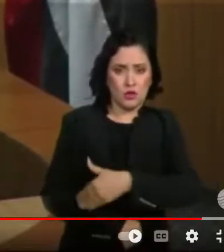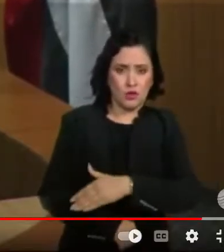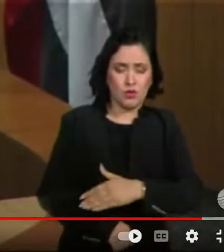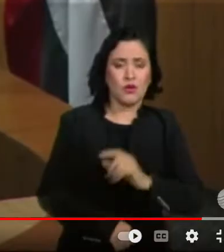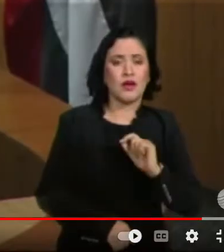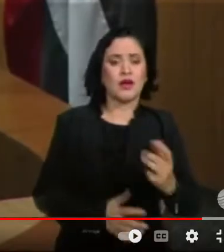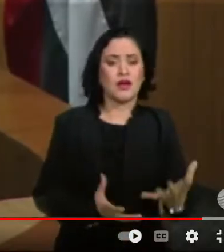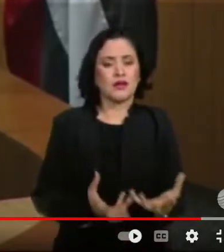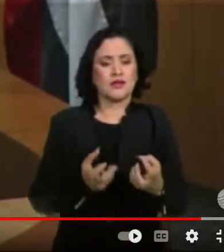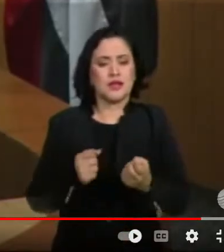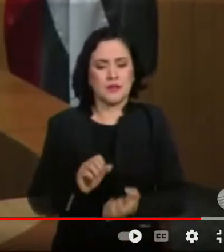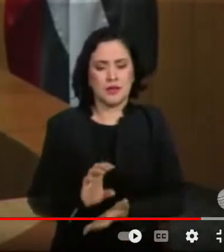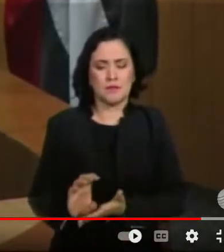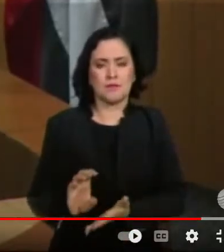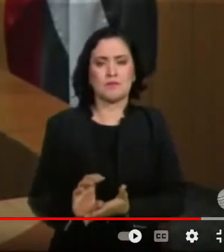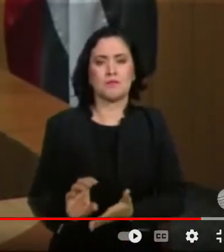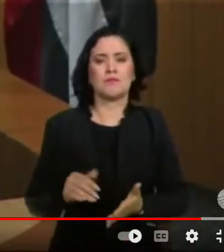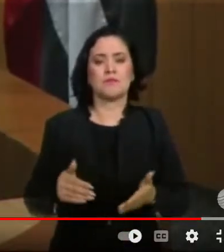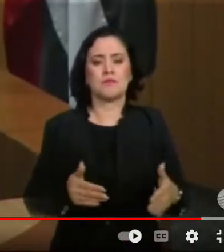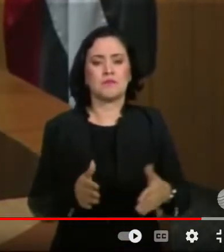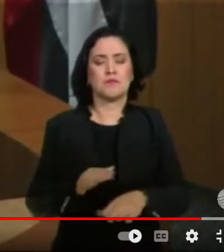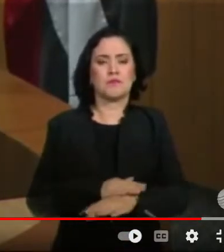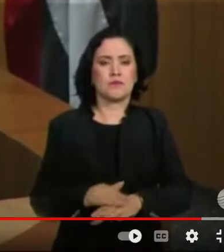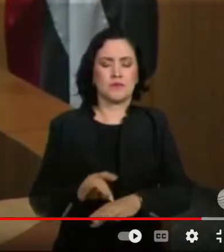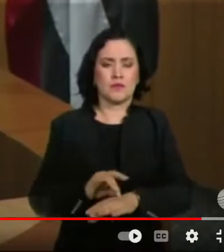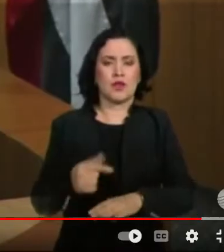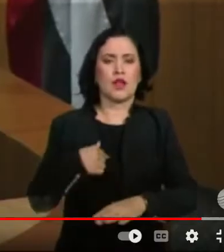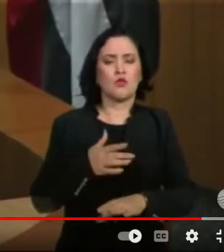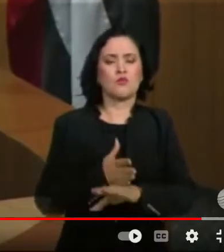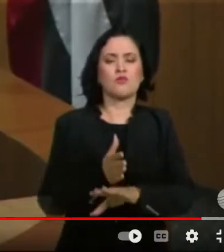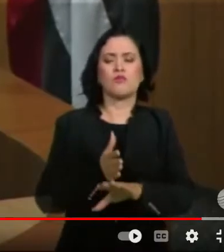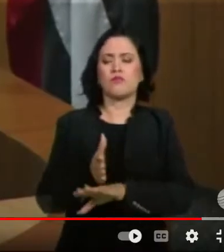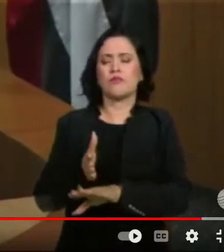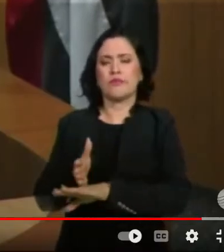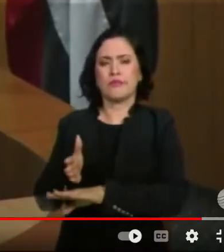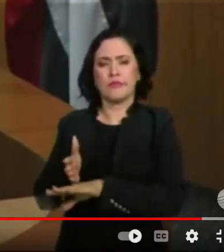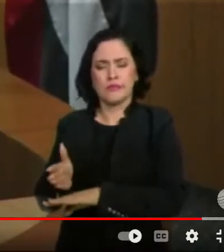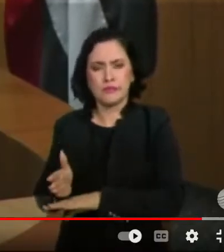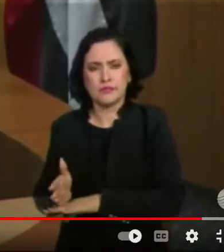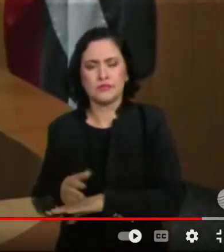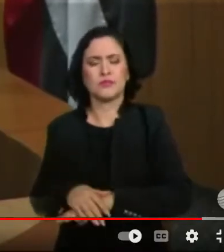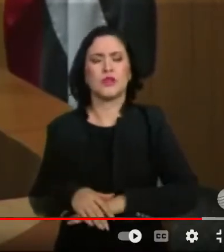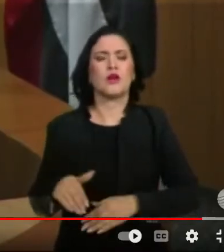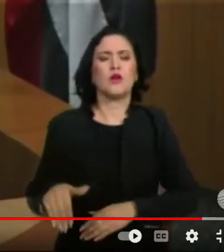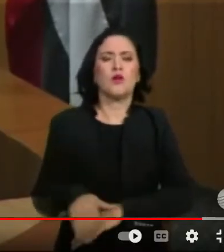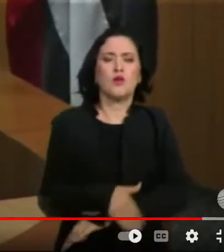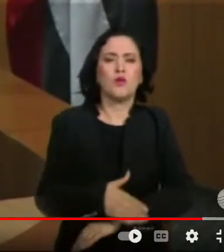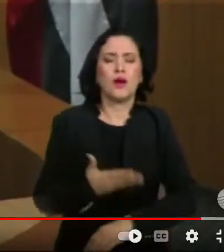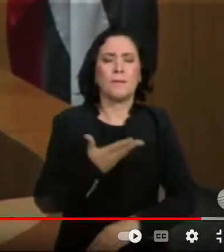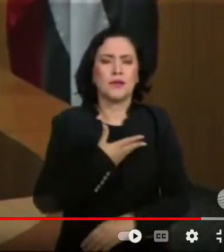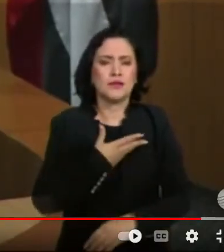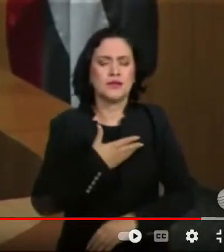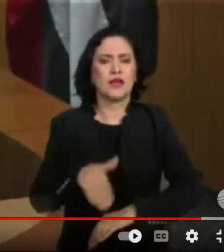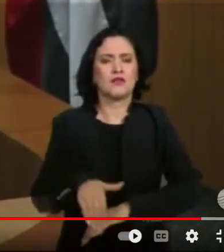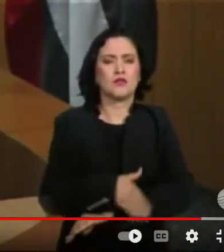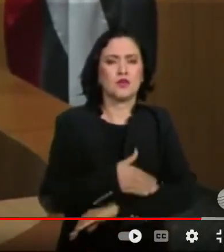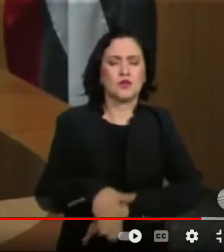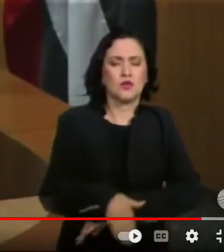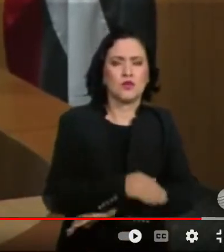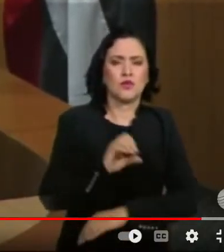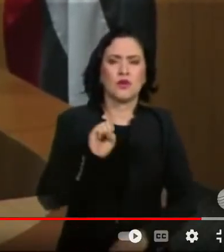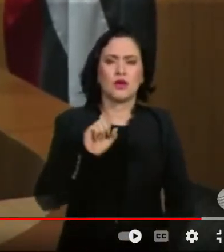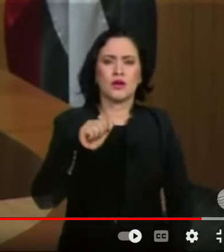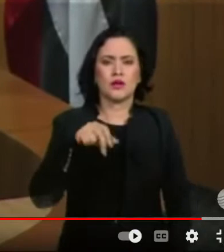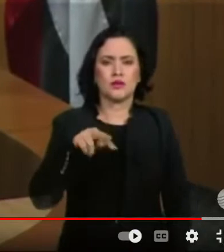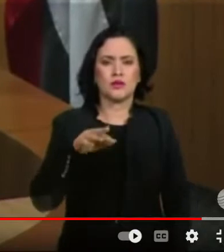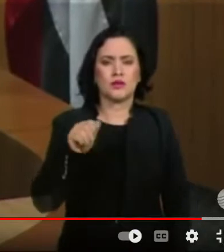de Codó. Eu estive rodando todas essas ruas, a Travessa da Amizade, a Travessa Santa Rita, a Travessa Figueiredo,